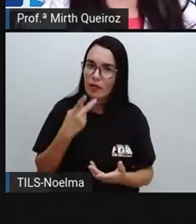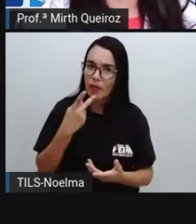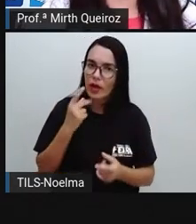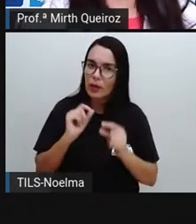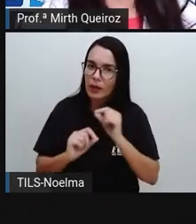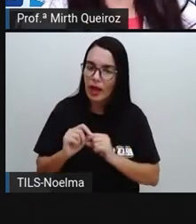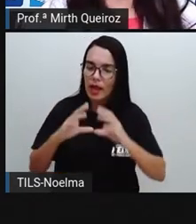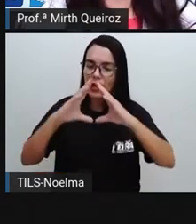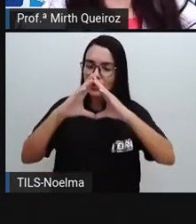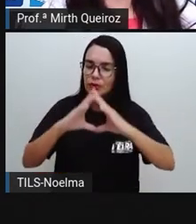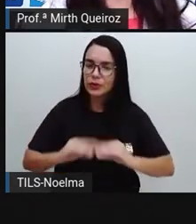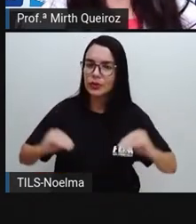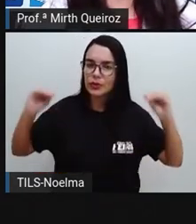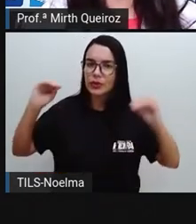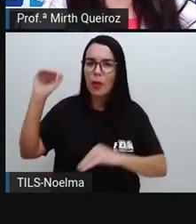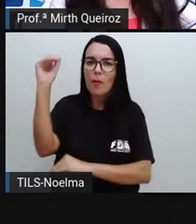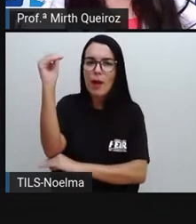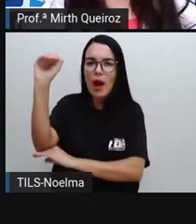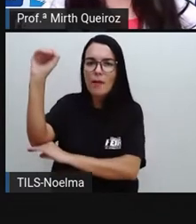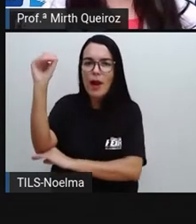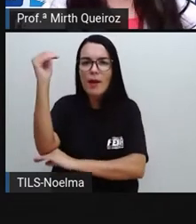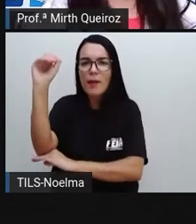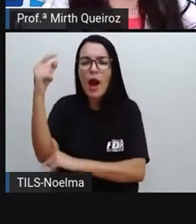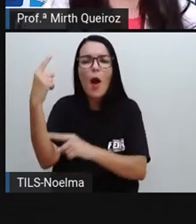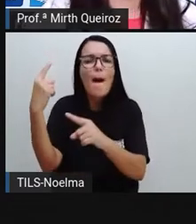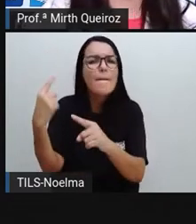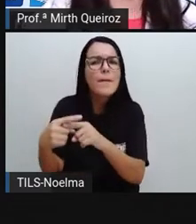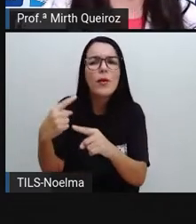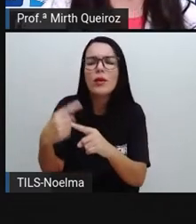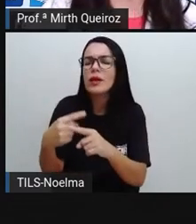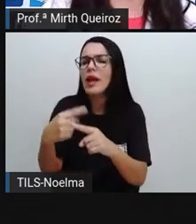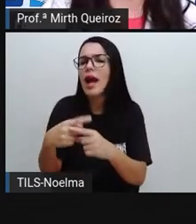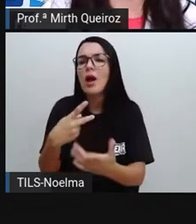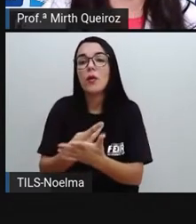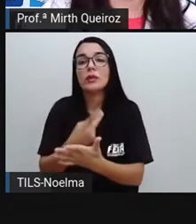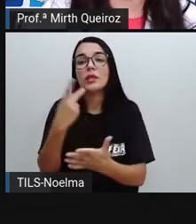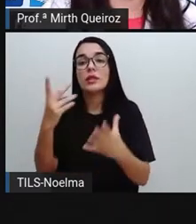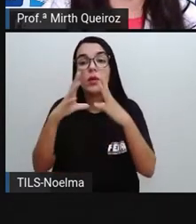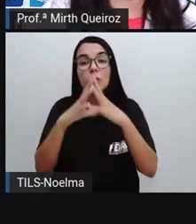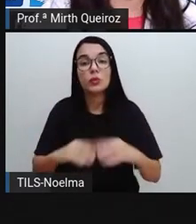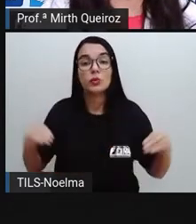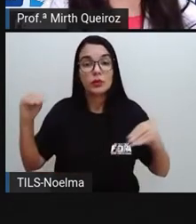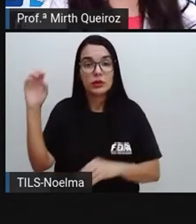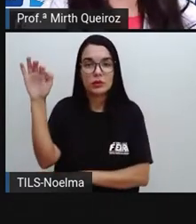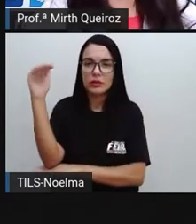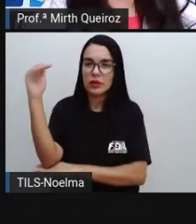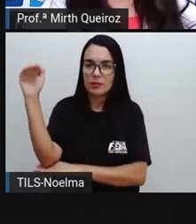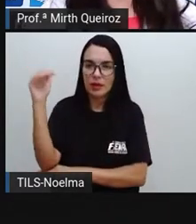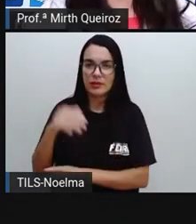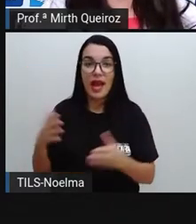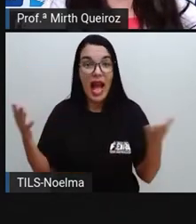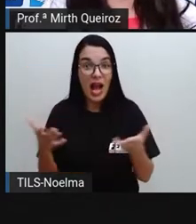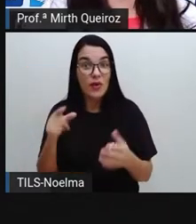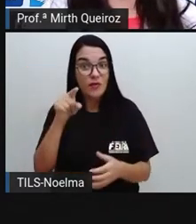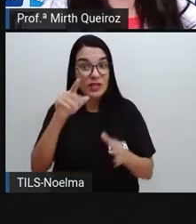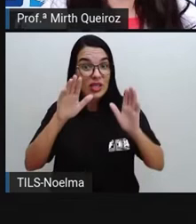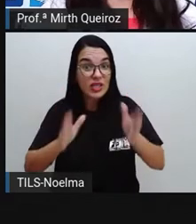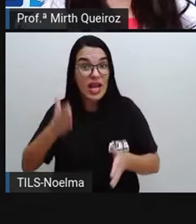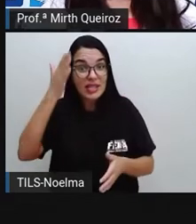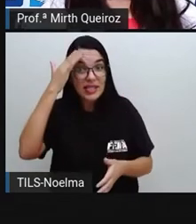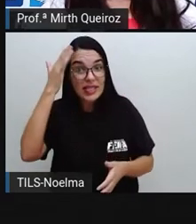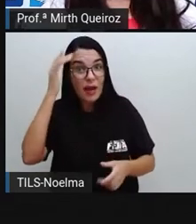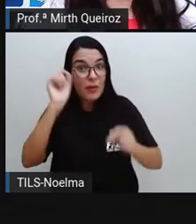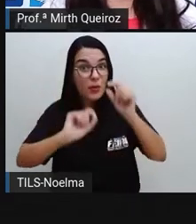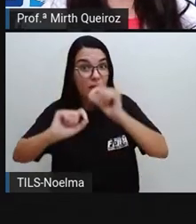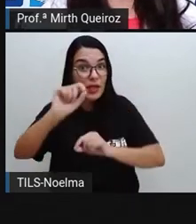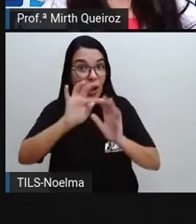dinossauros, né? O que que causou a extinção desses animais? Agora que você já sabe o que é um texto